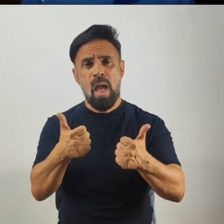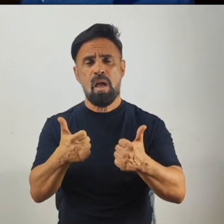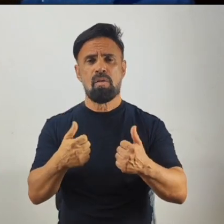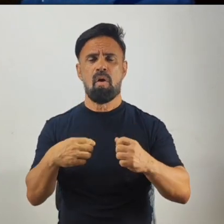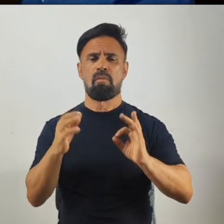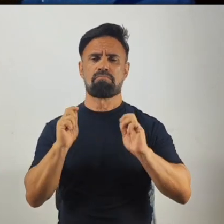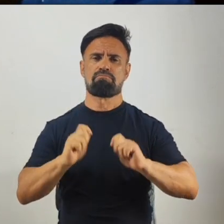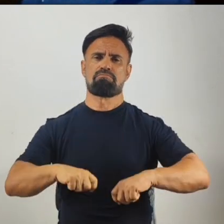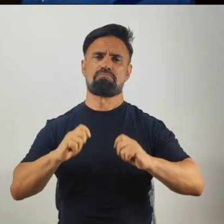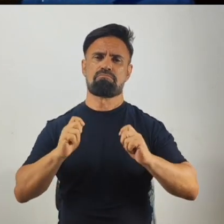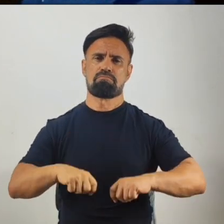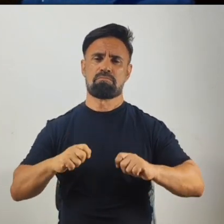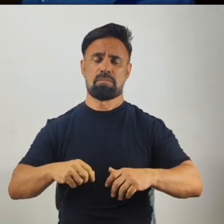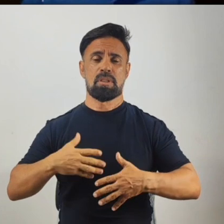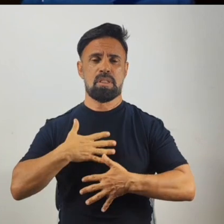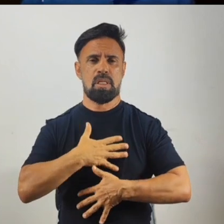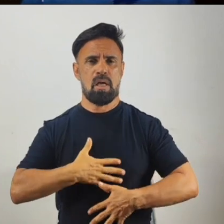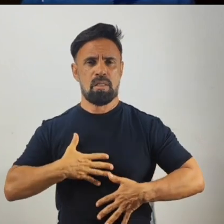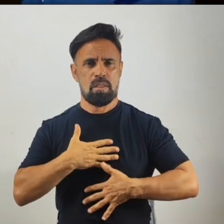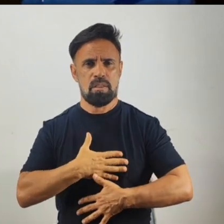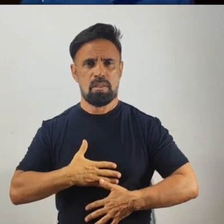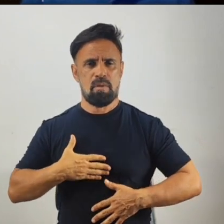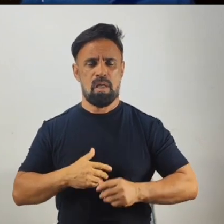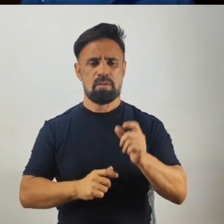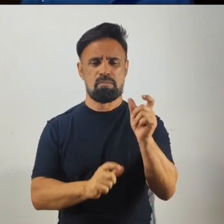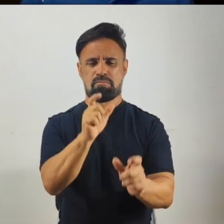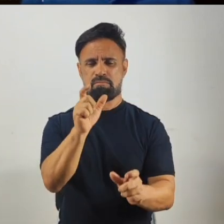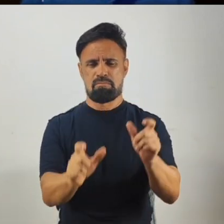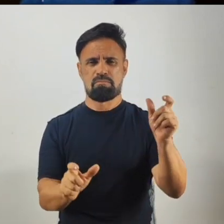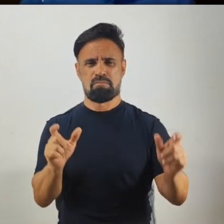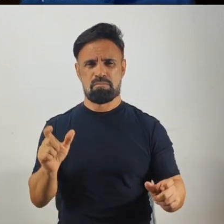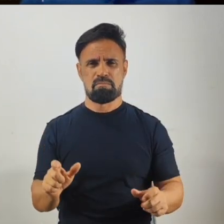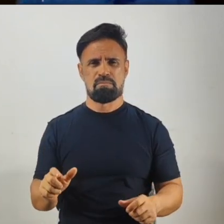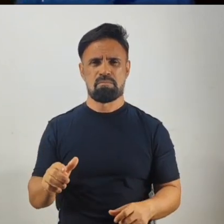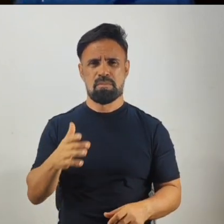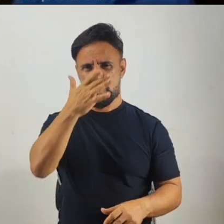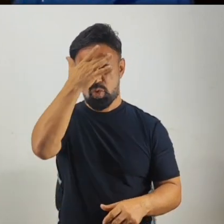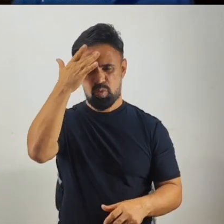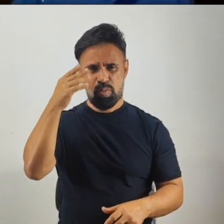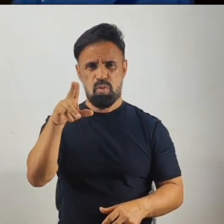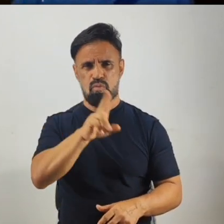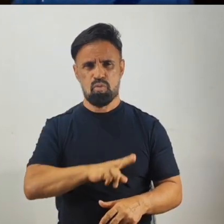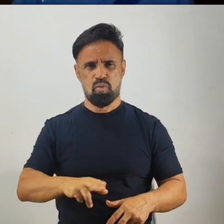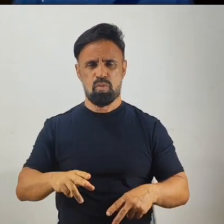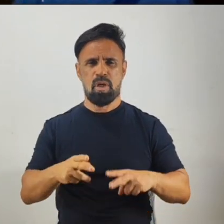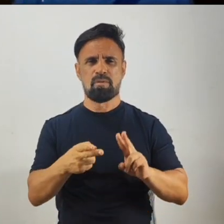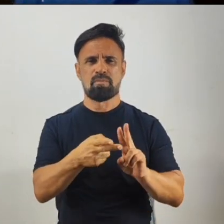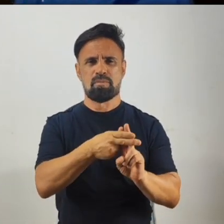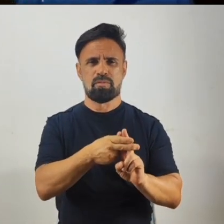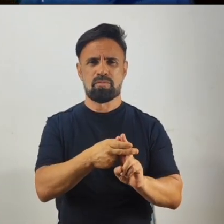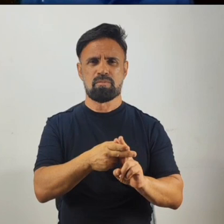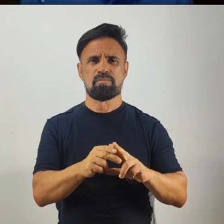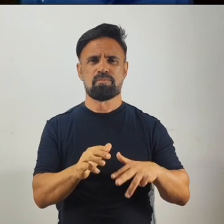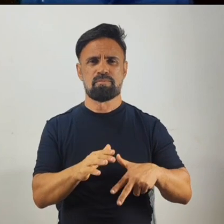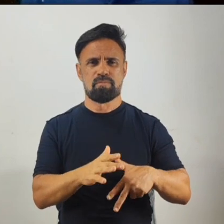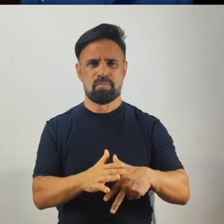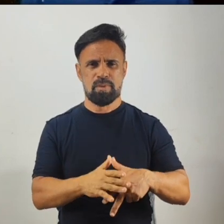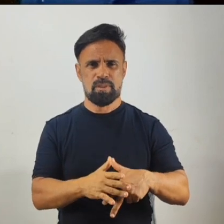aquilo que é melhor eficiente, que traz satisfação para os nossos usuários.